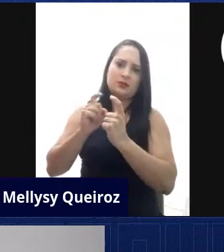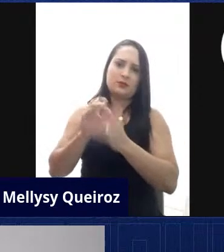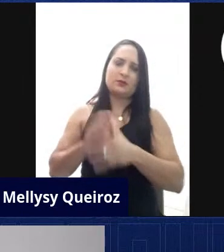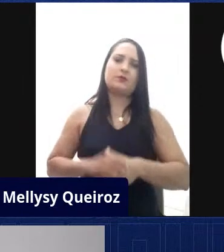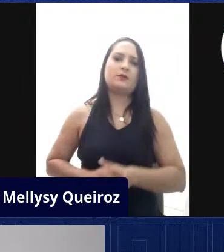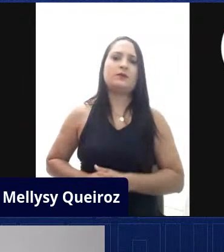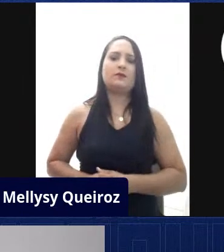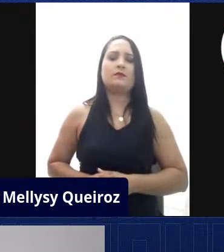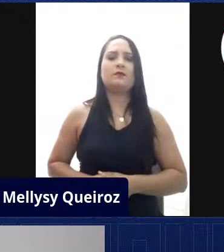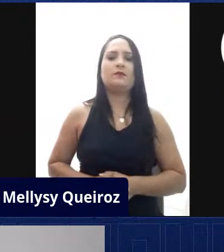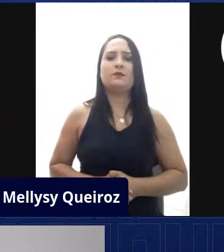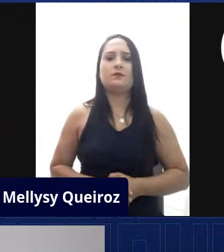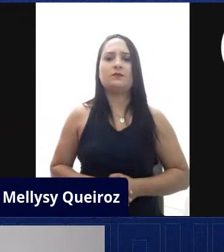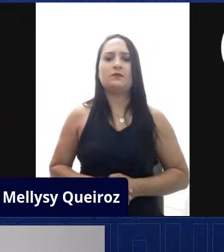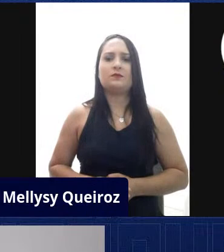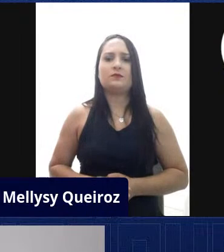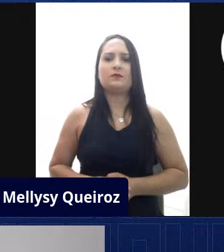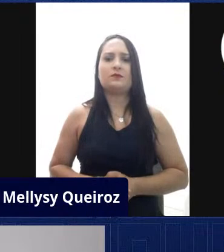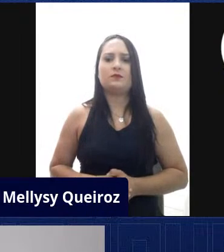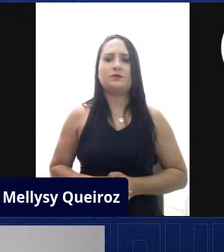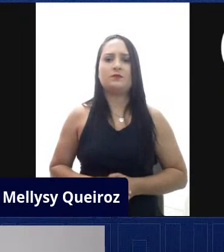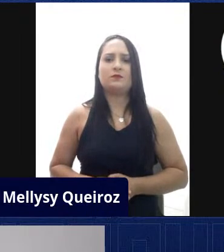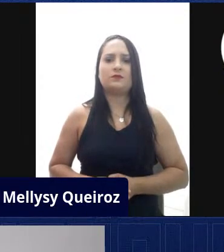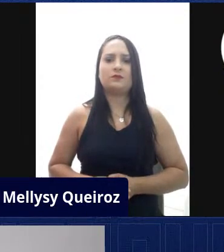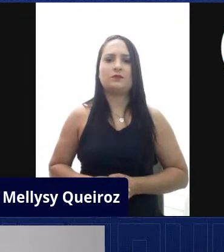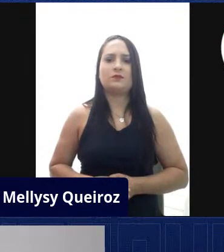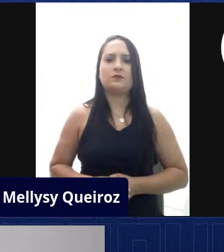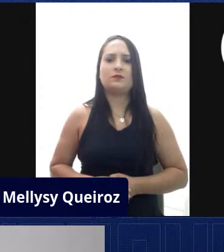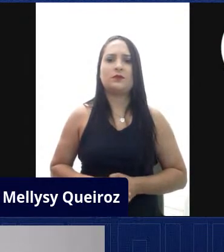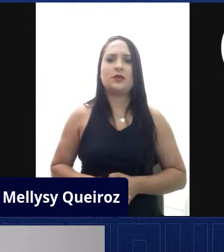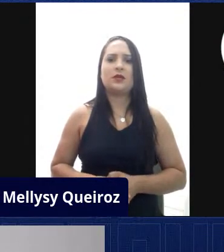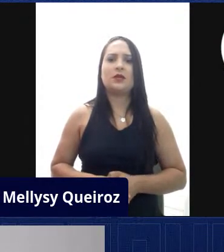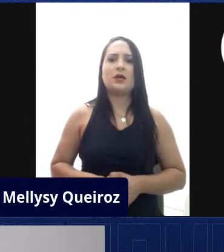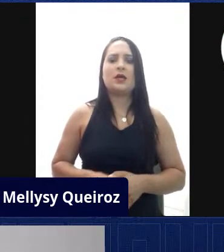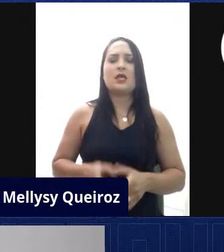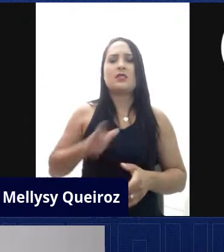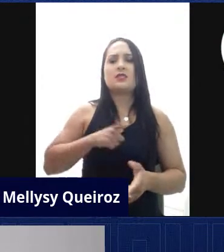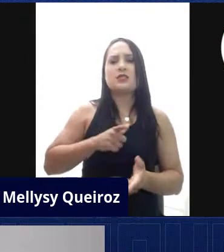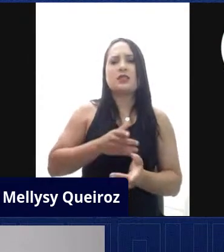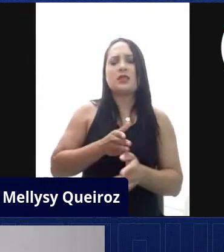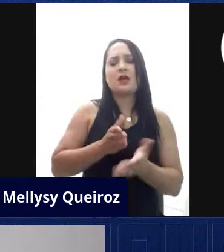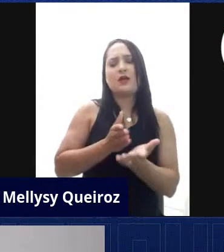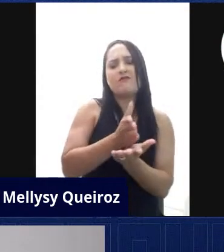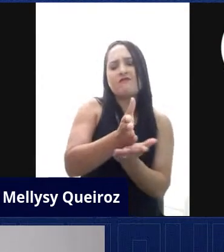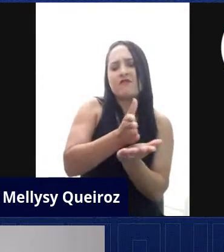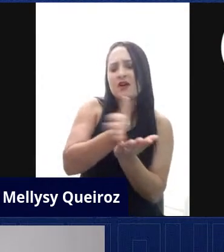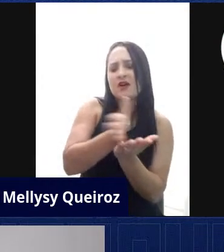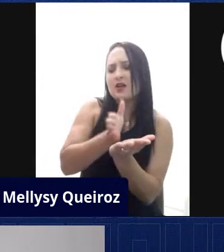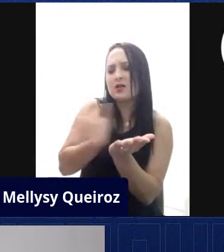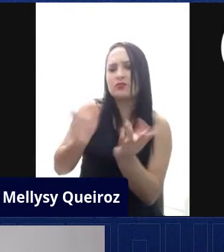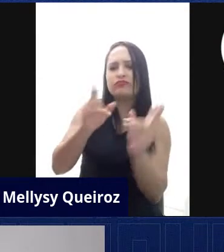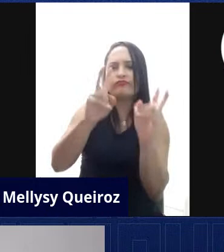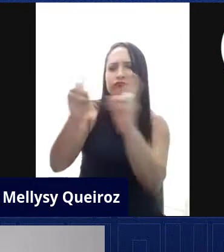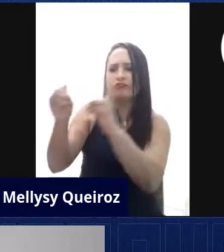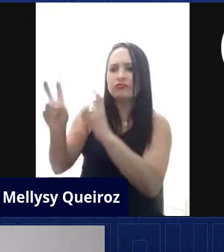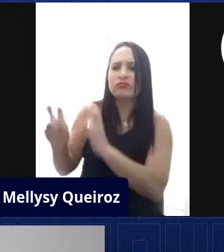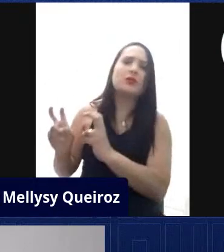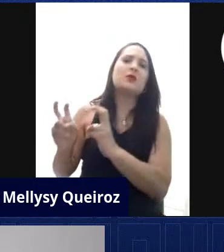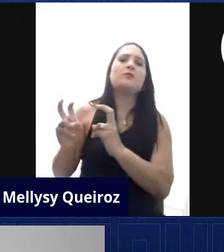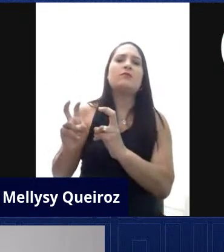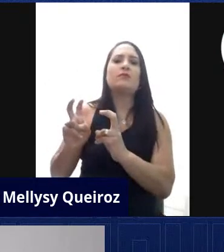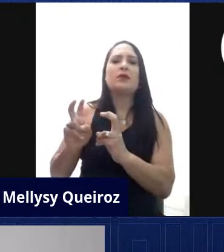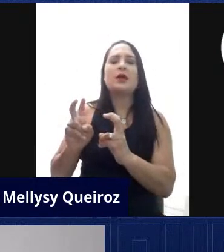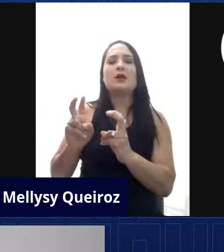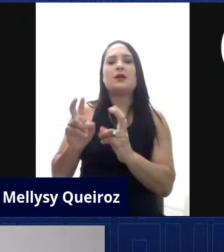em questões que não eram o foco do projeto, mas que a gente não poderia deixar de lado. E foi nessa perspectiva que surgiu a nossa